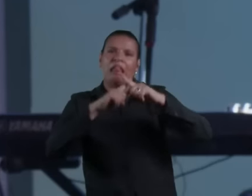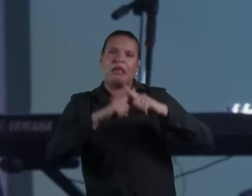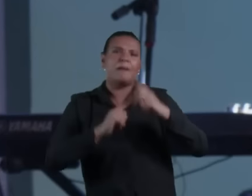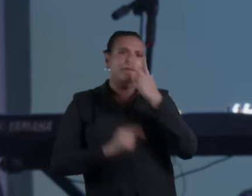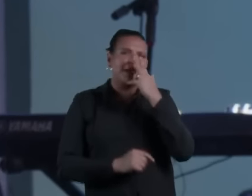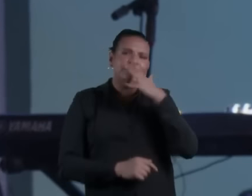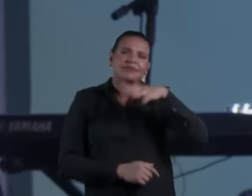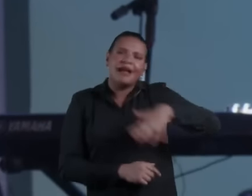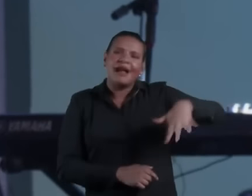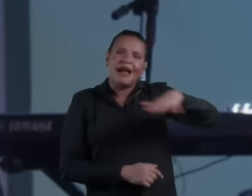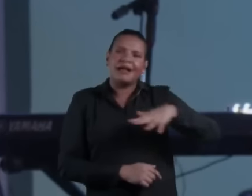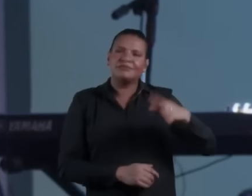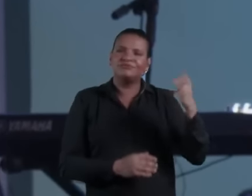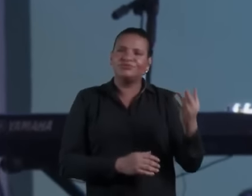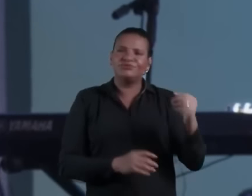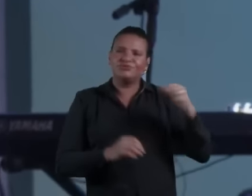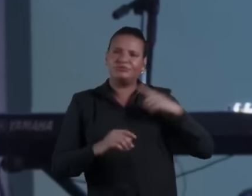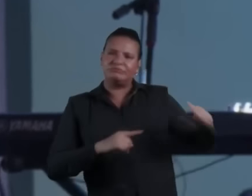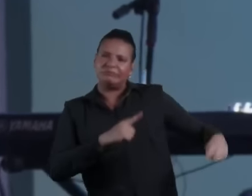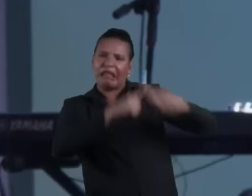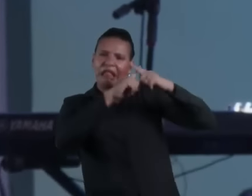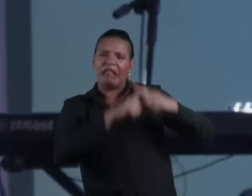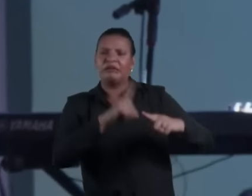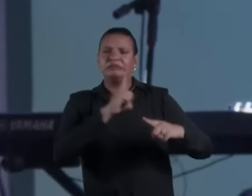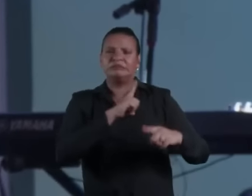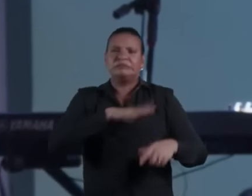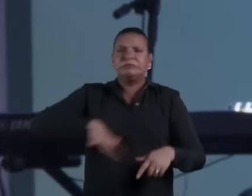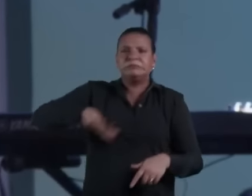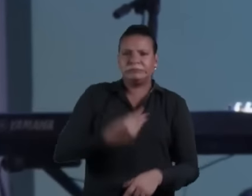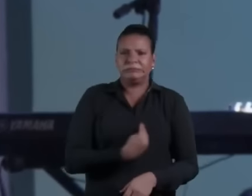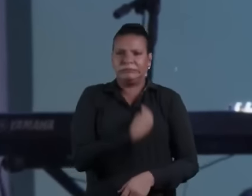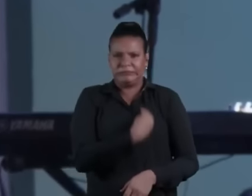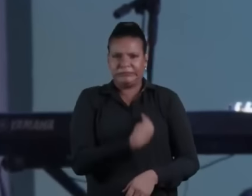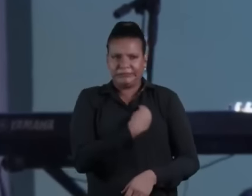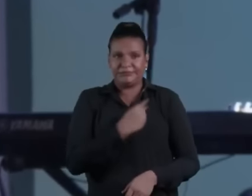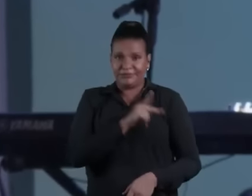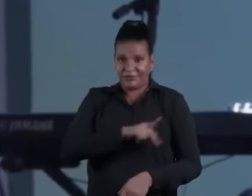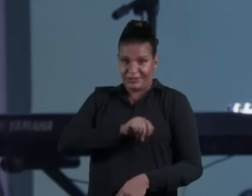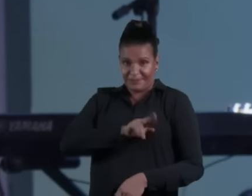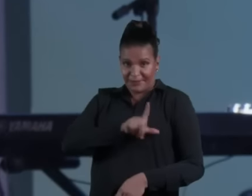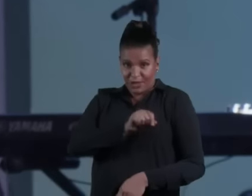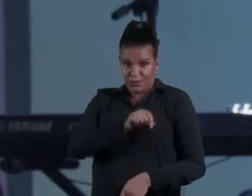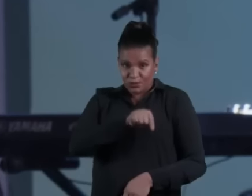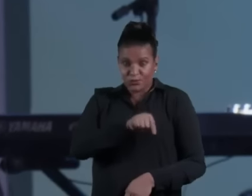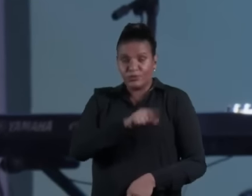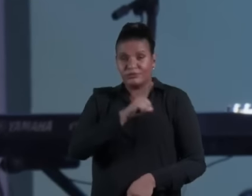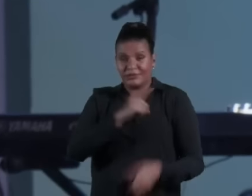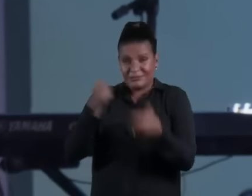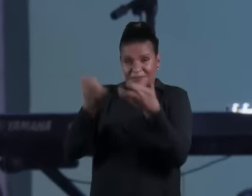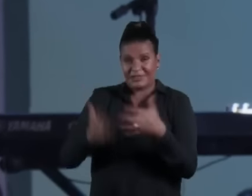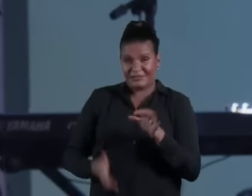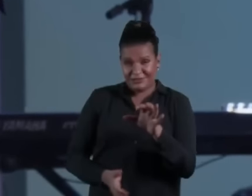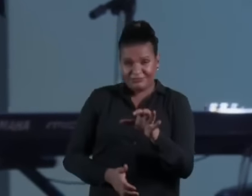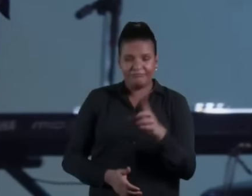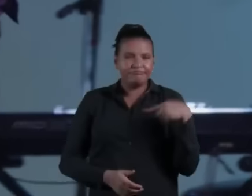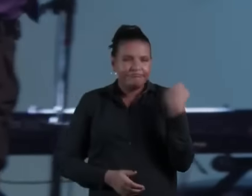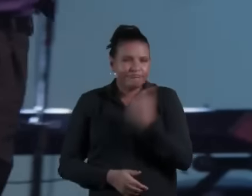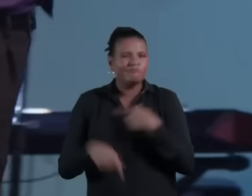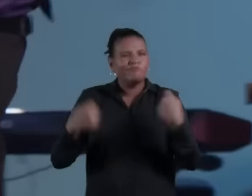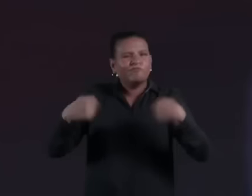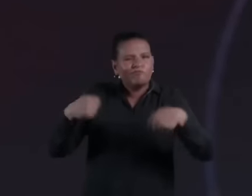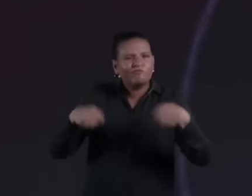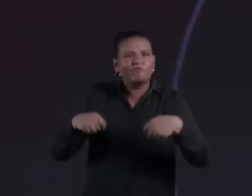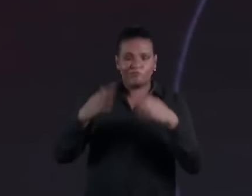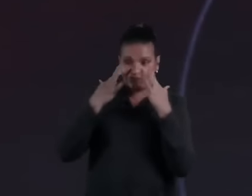não E é este o aspecto que Paulo tá dizendo nós temos que vigiar